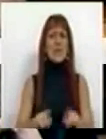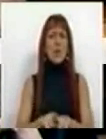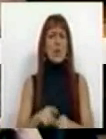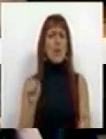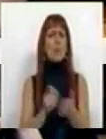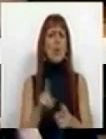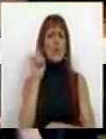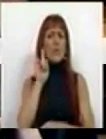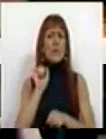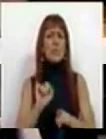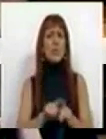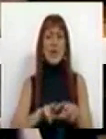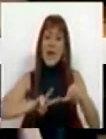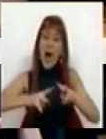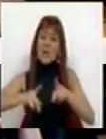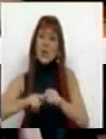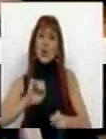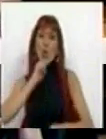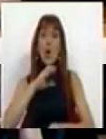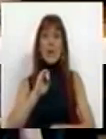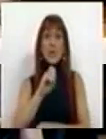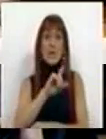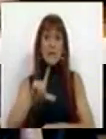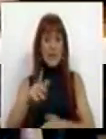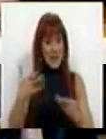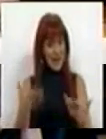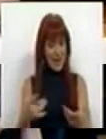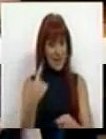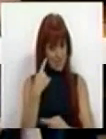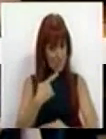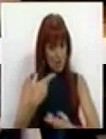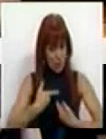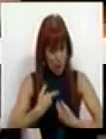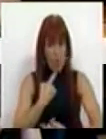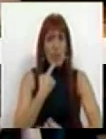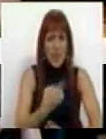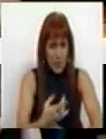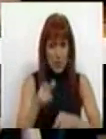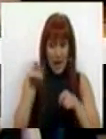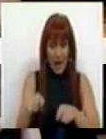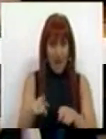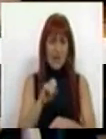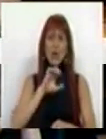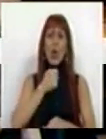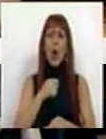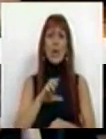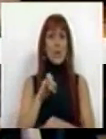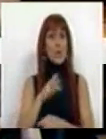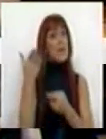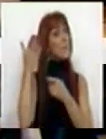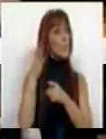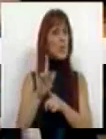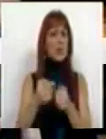pontos fundamentais as alterações no código civil ora que identificou que esse foi quarto em que se viu por exemplo